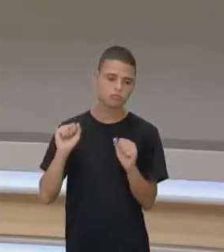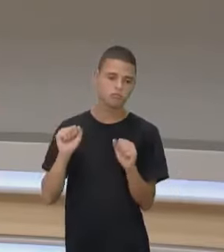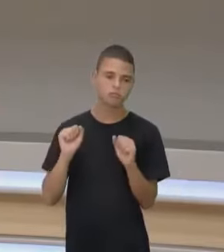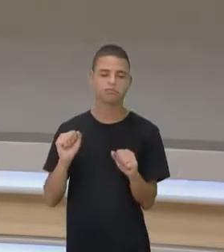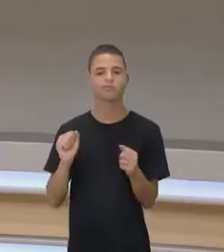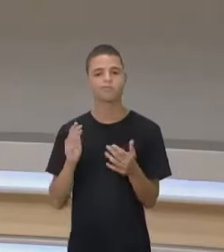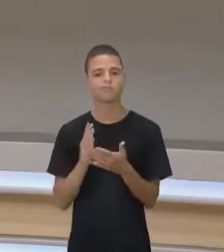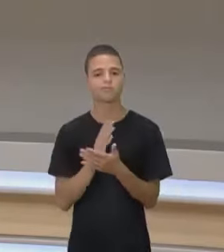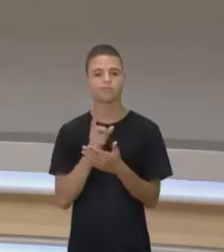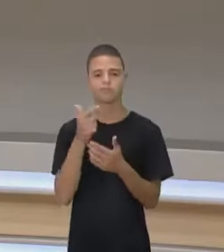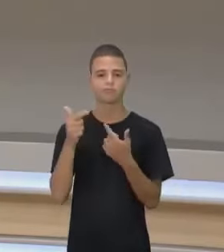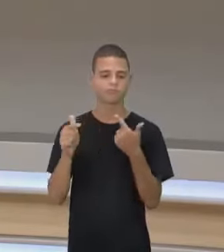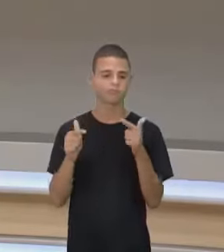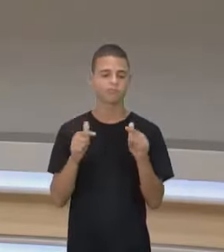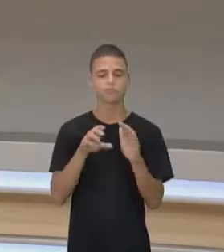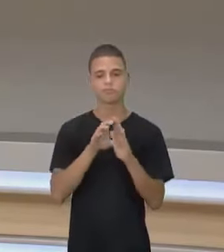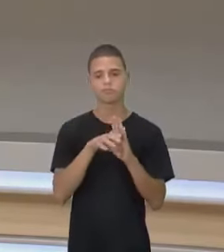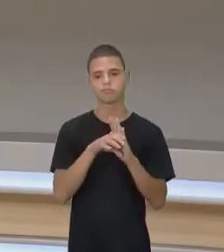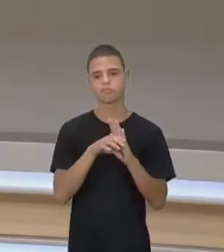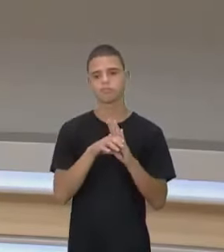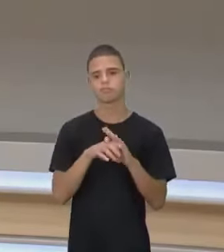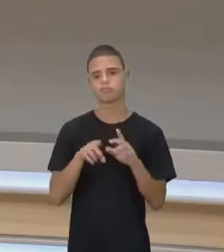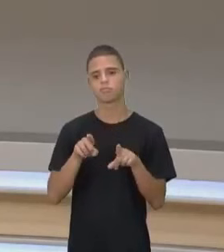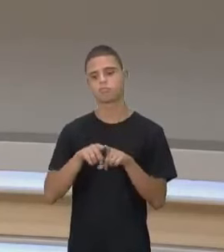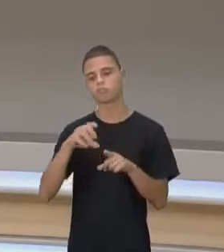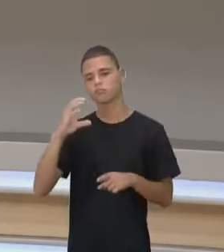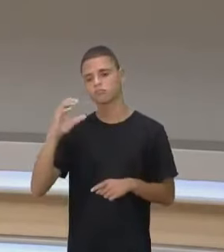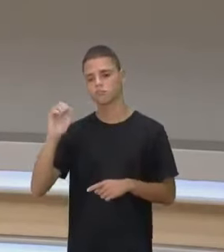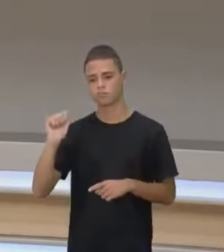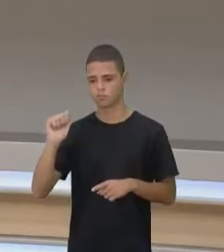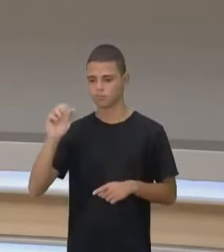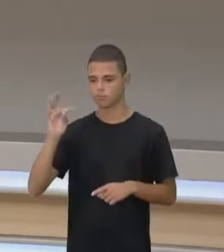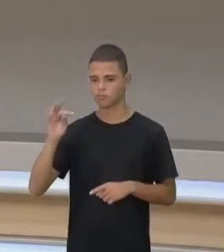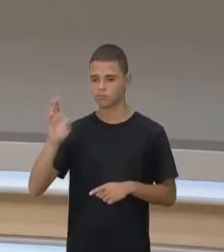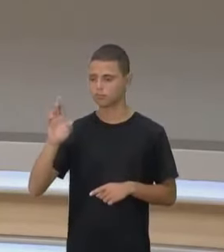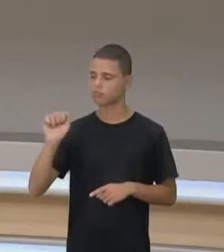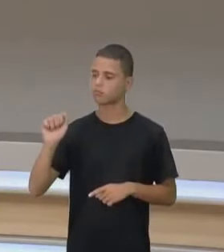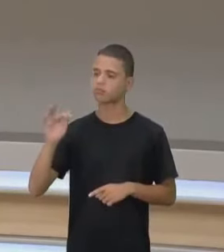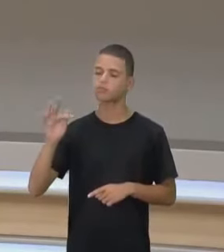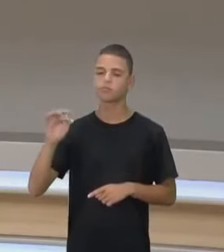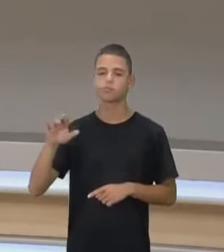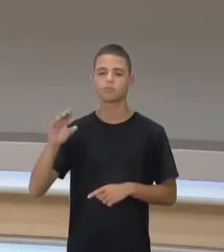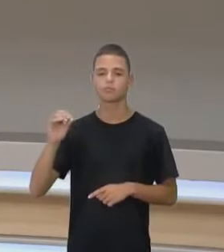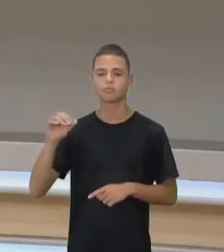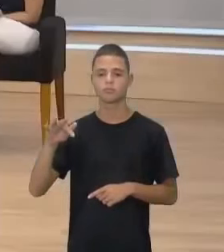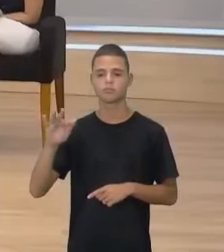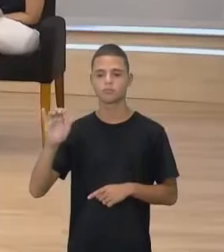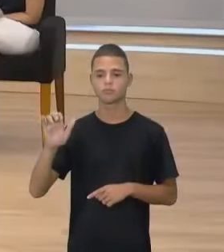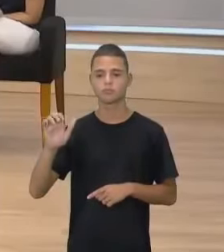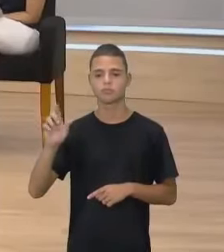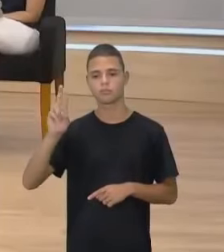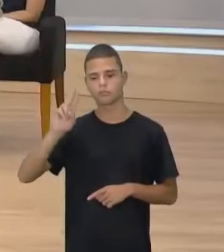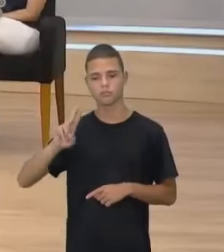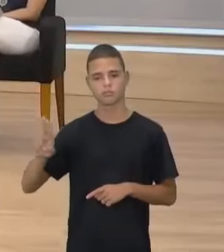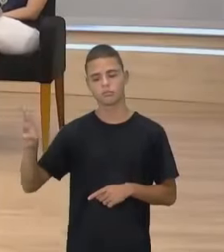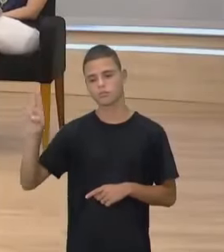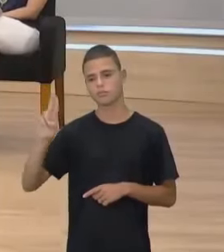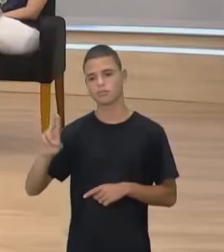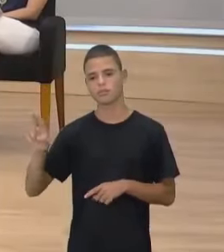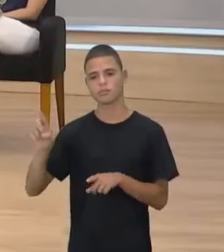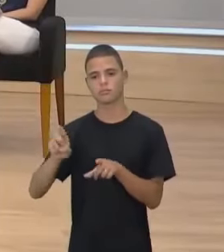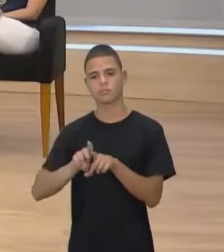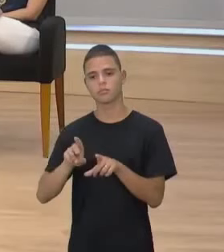outros conceitos, incidente e a catástrofe, né? A gente ouviu bastante, vocês usaram, inclusive. A gente usou, né? na TVZ. Né? É